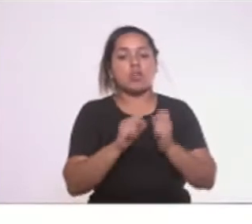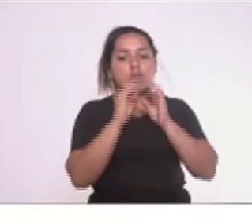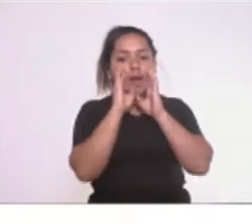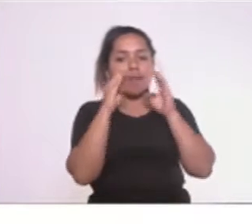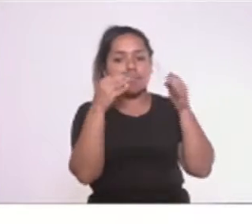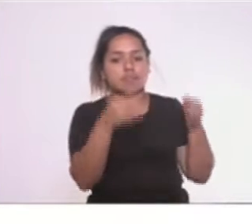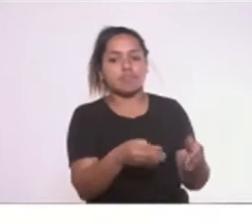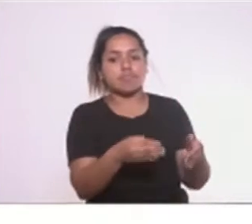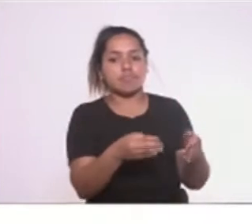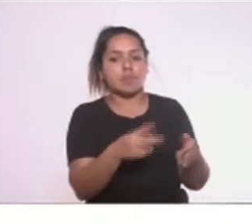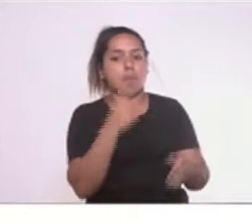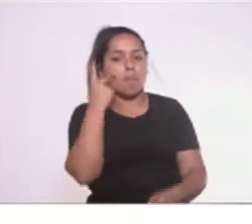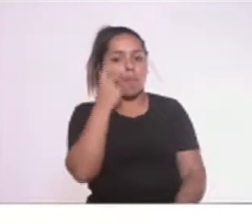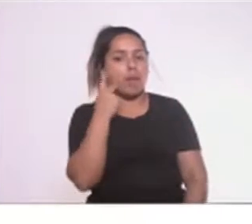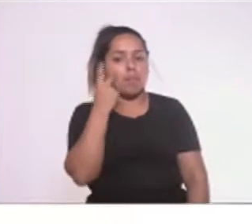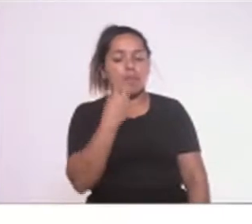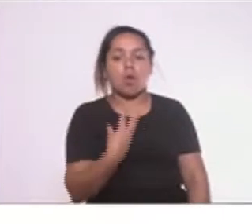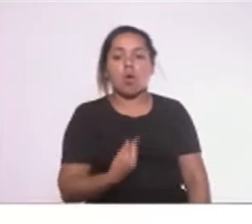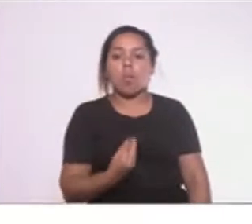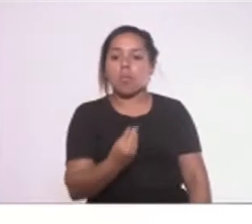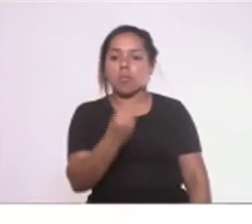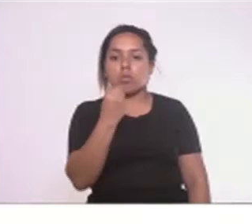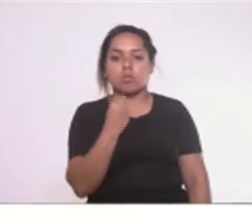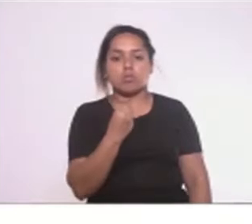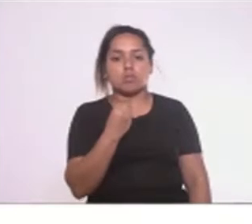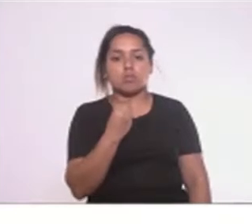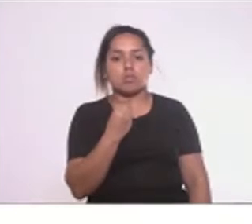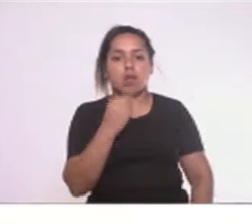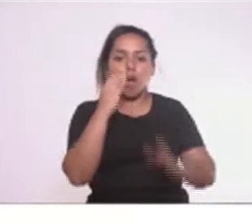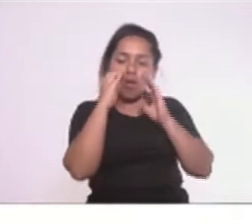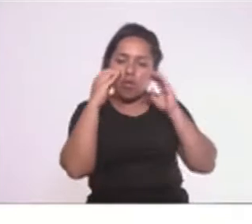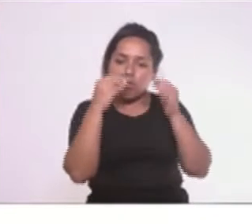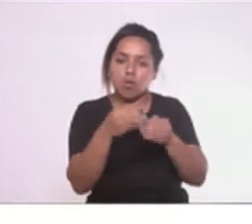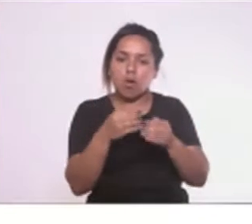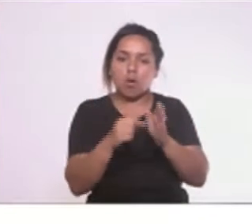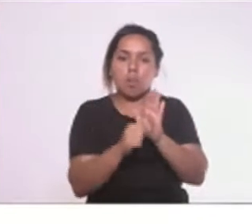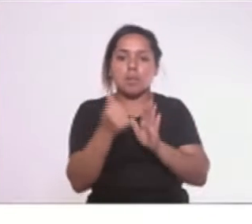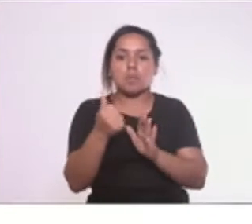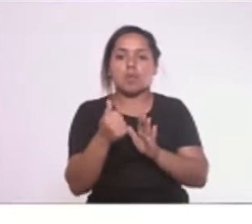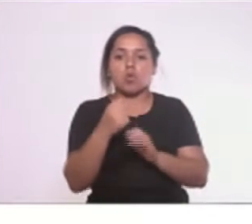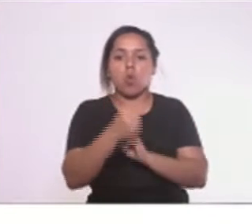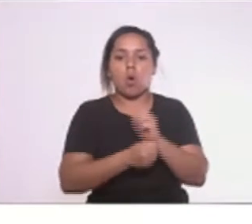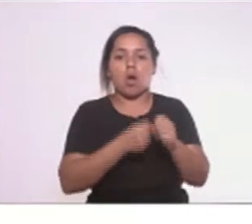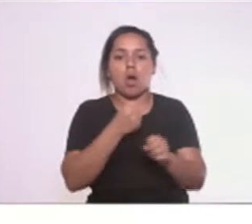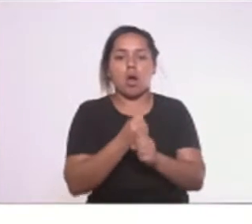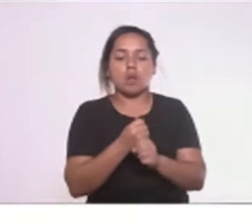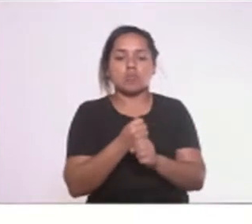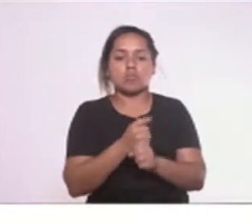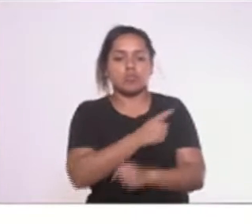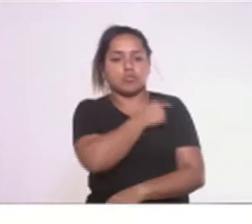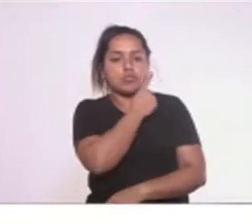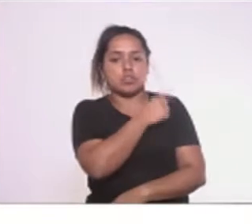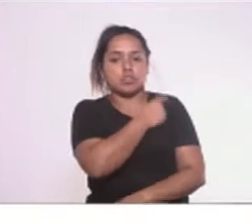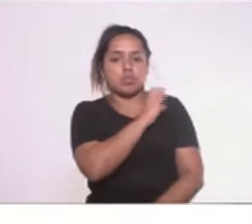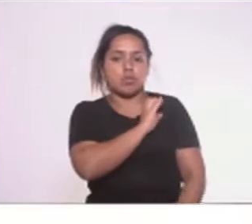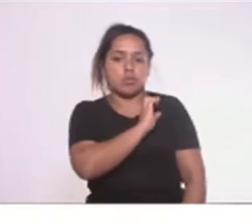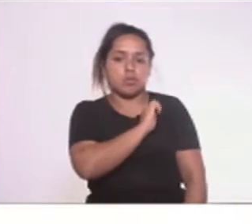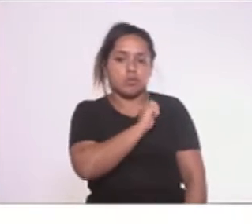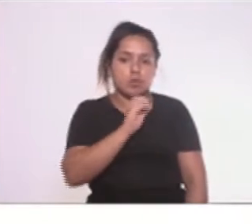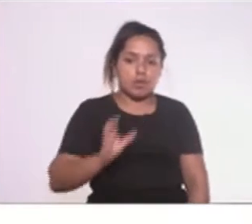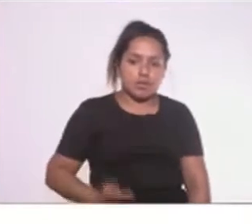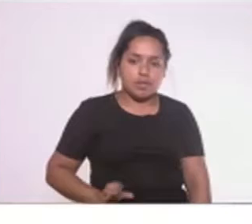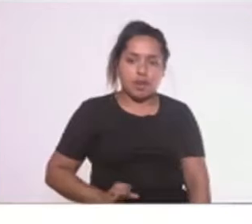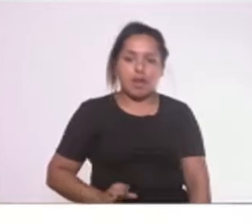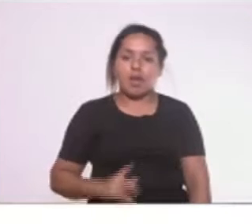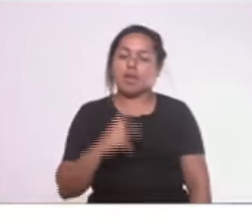parlamento foi muito fomentada neste primeiro ano desta gestão do André, nesta legislatura. Quero